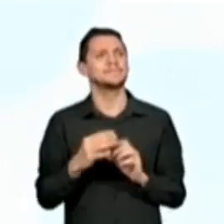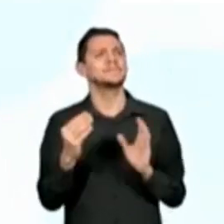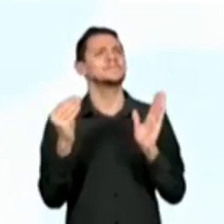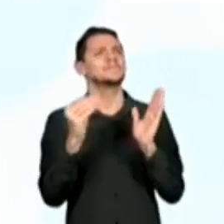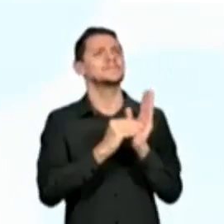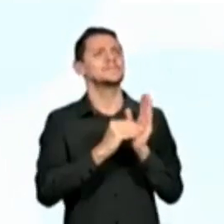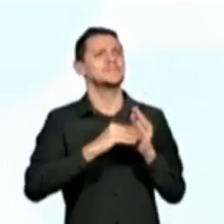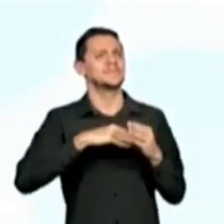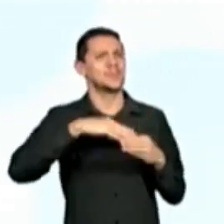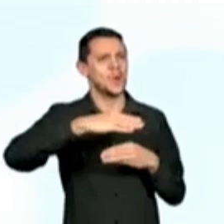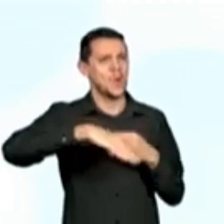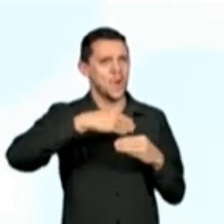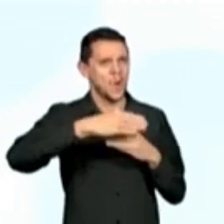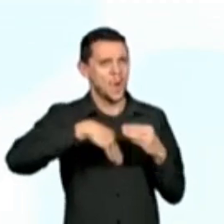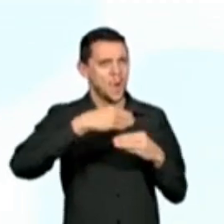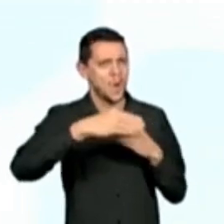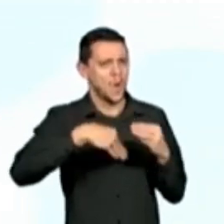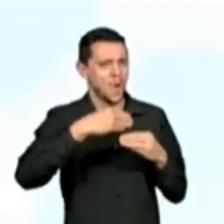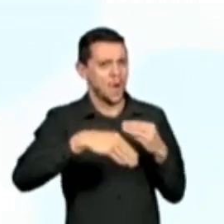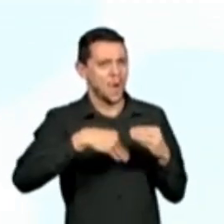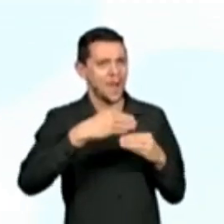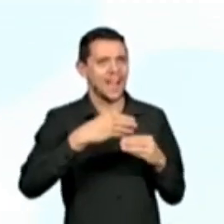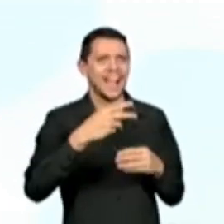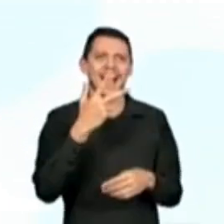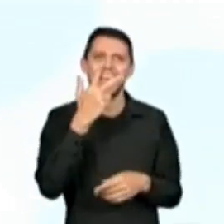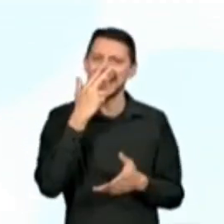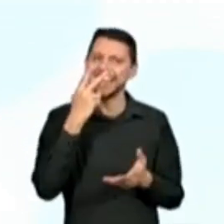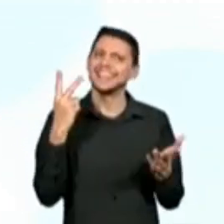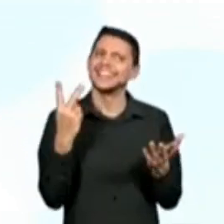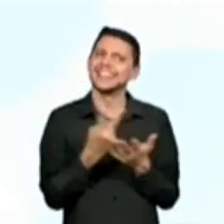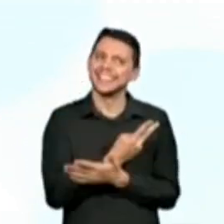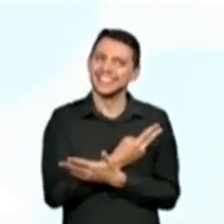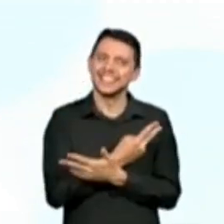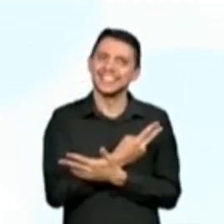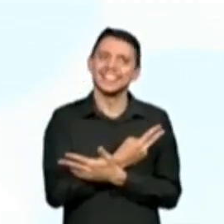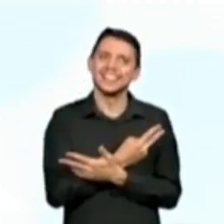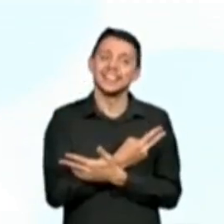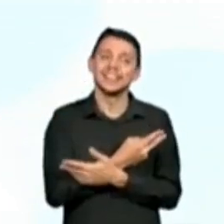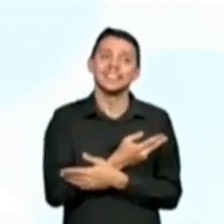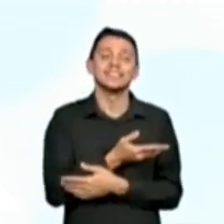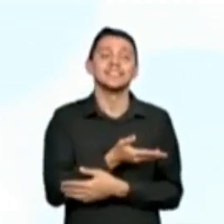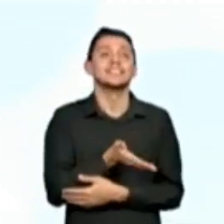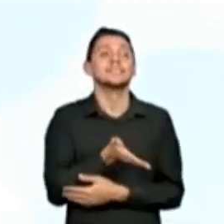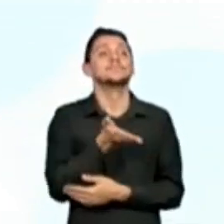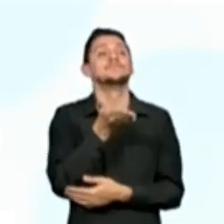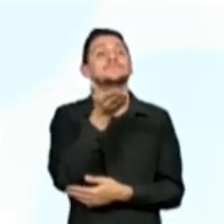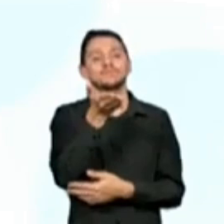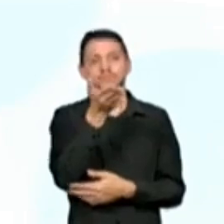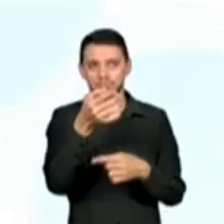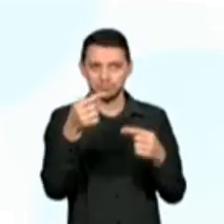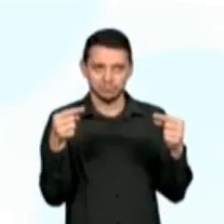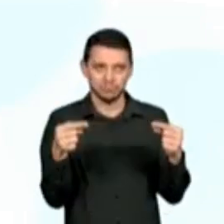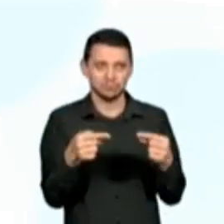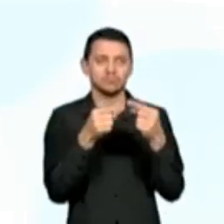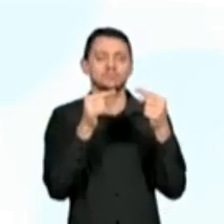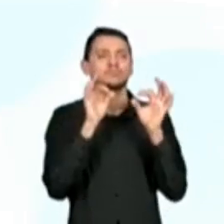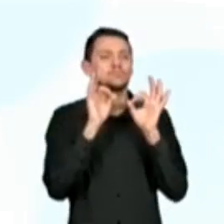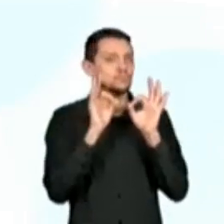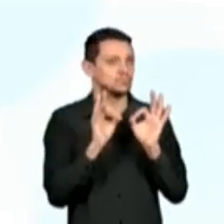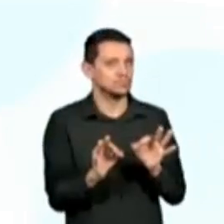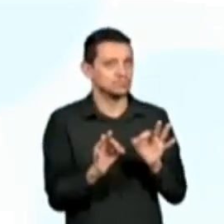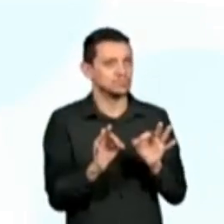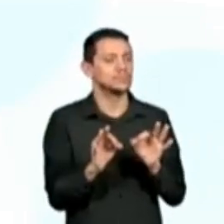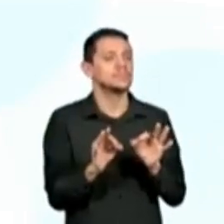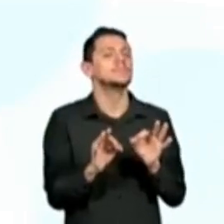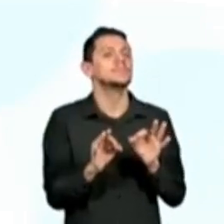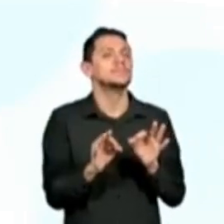papel? Ih, acho que isso aqui tá errado, hein, Pro? Mas vamos ver o próximo. Ah, esse faz sentido. Barraca de campo. A barraca de camping.